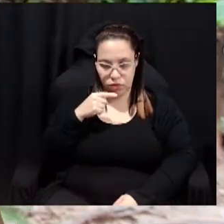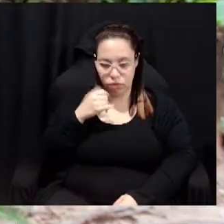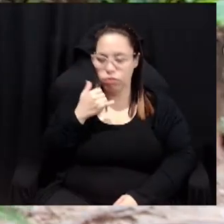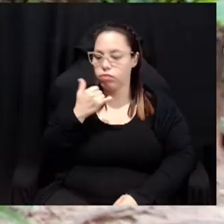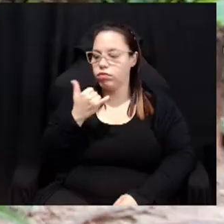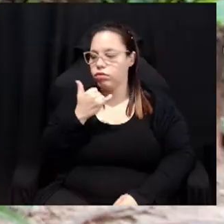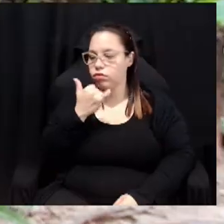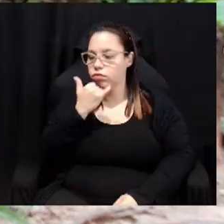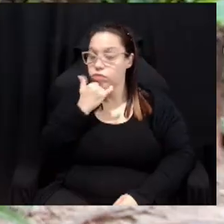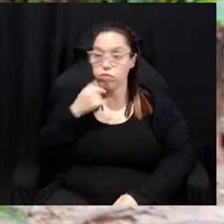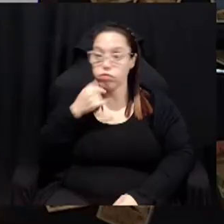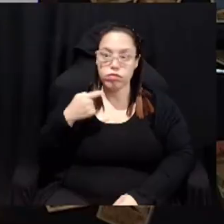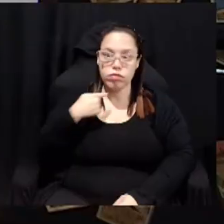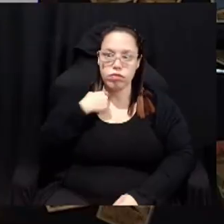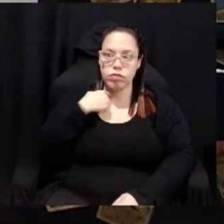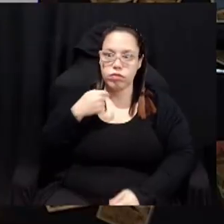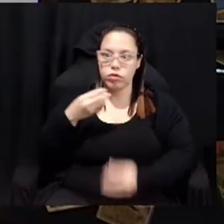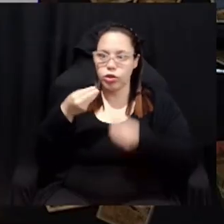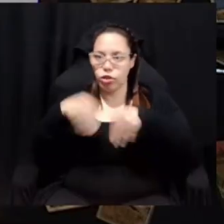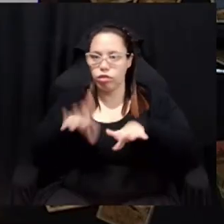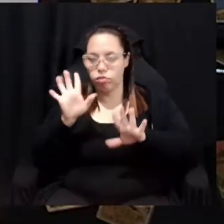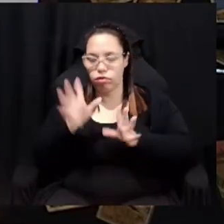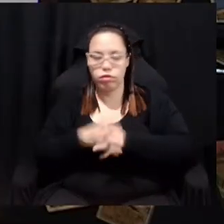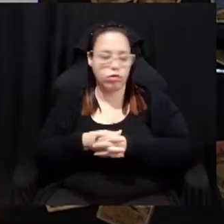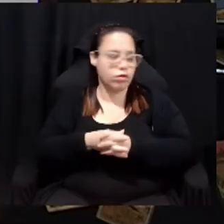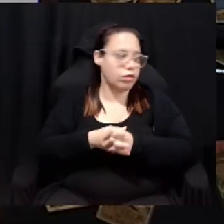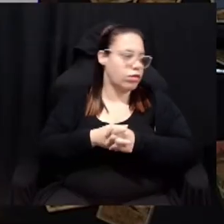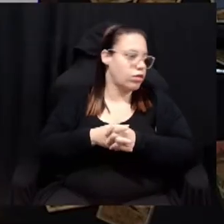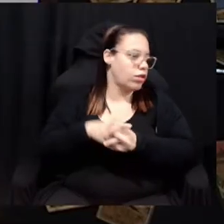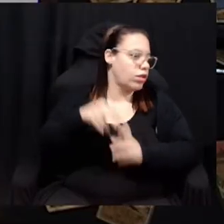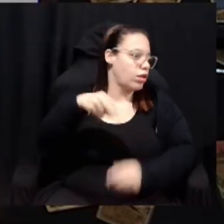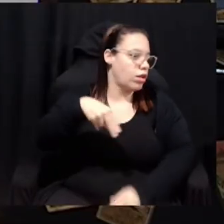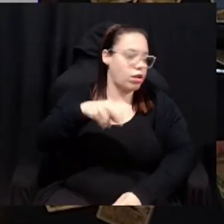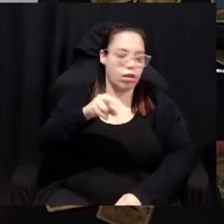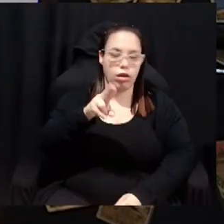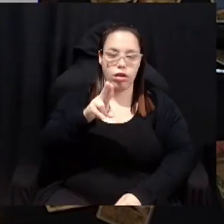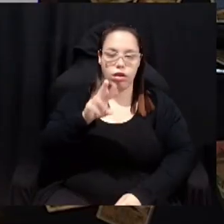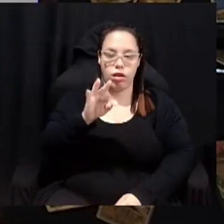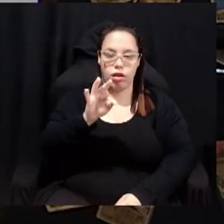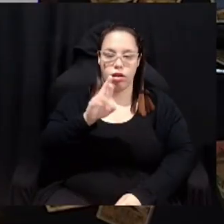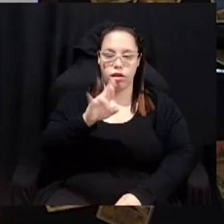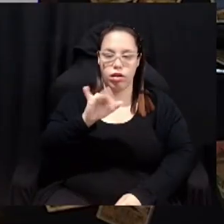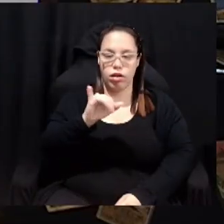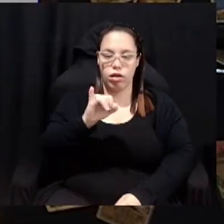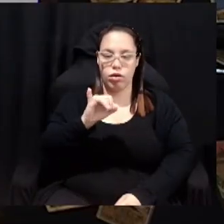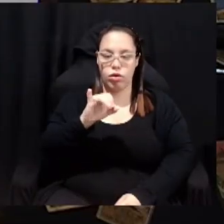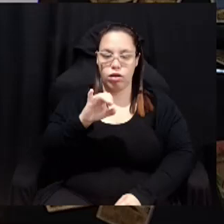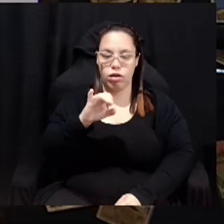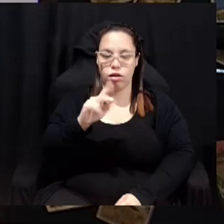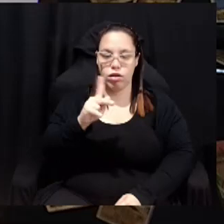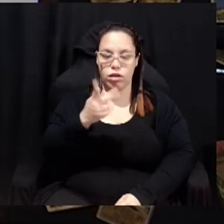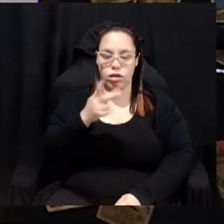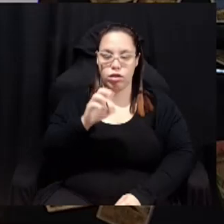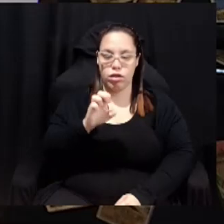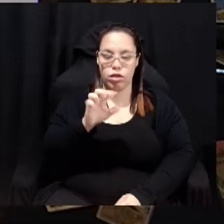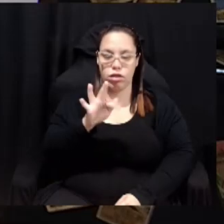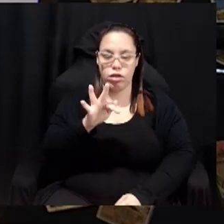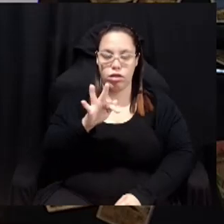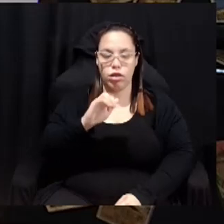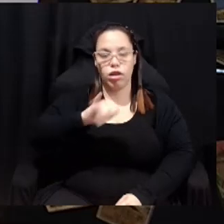indo e dali em diante foi caminhando. A NutriChef nasceu em meio à necessidade, mas ela se tornou uma